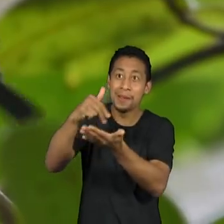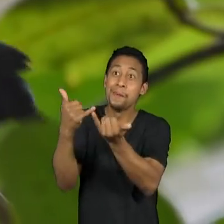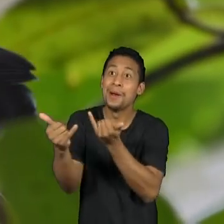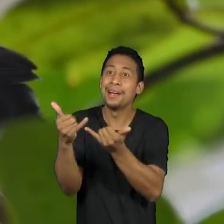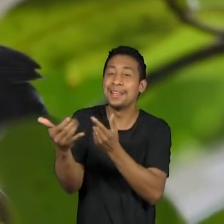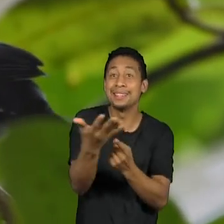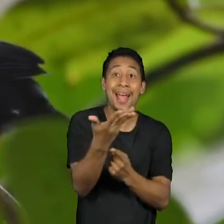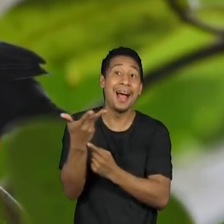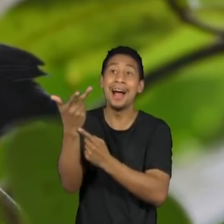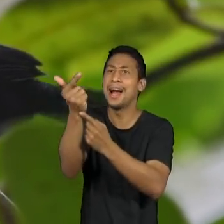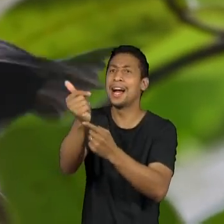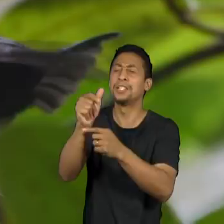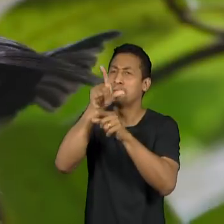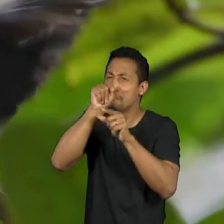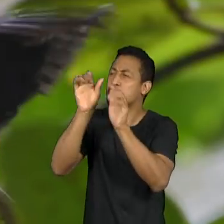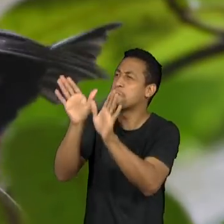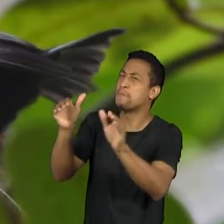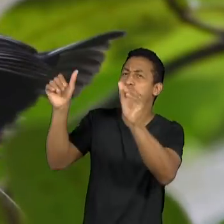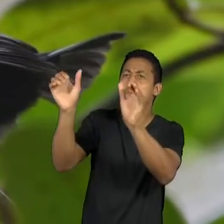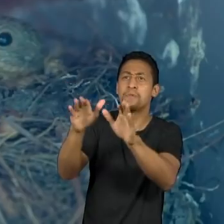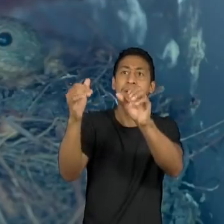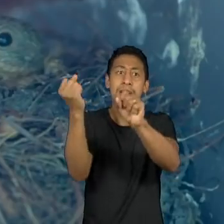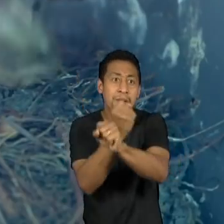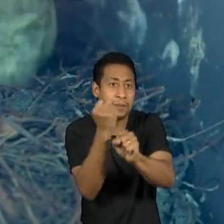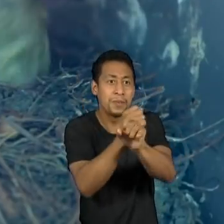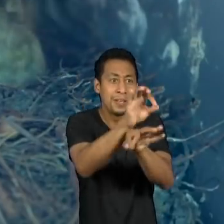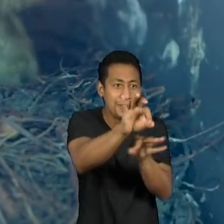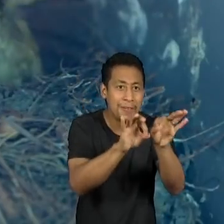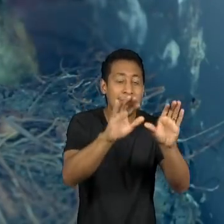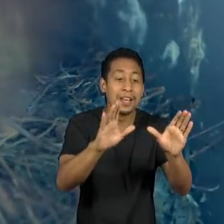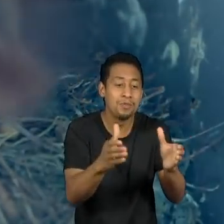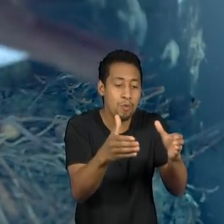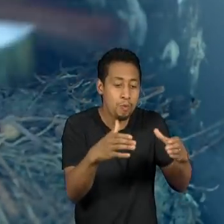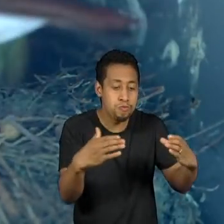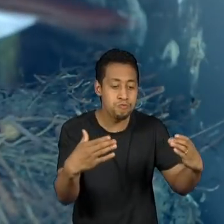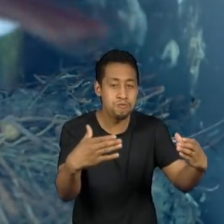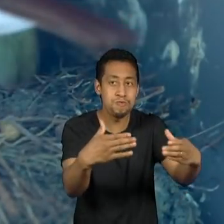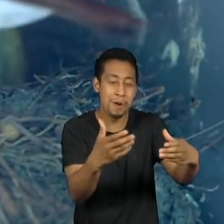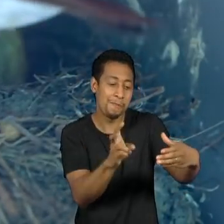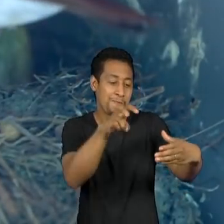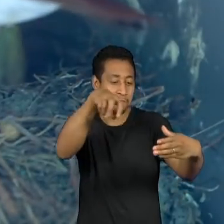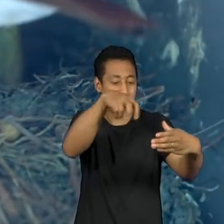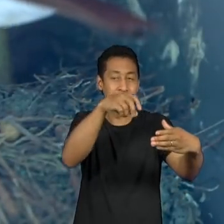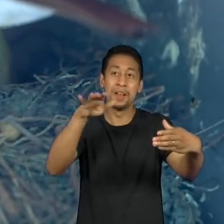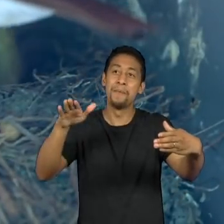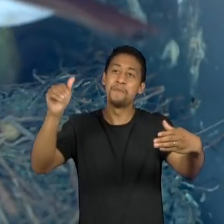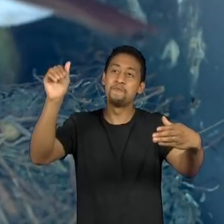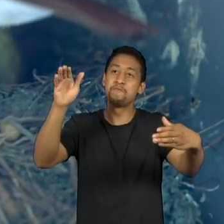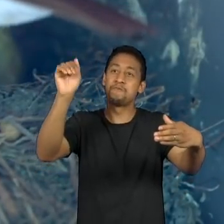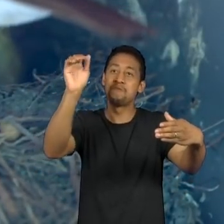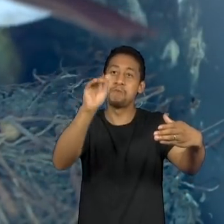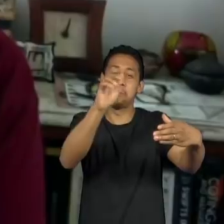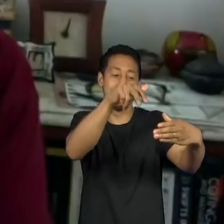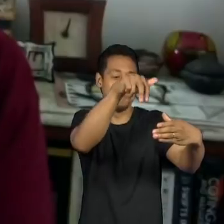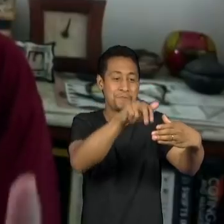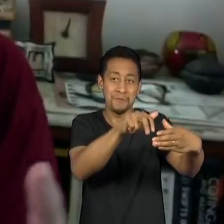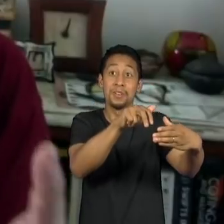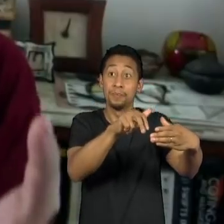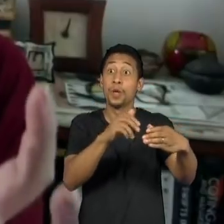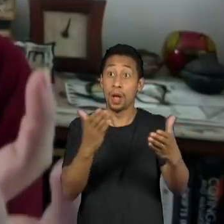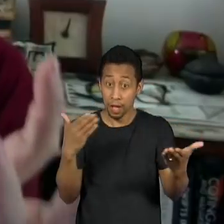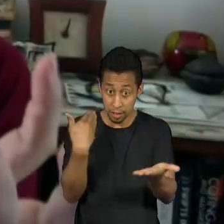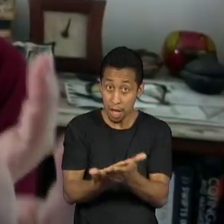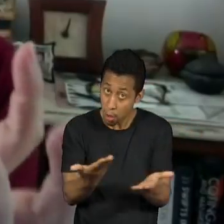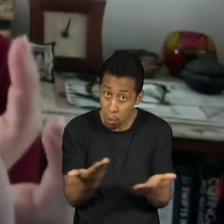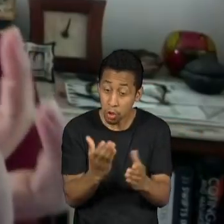arte, dançam, constroem, fazem não só ninhos, são obras de engenharia estudadas até hoje por engenheiros para entender